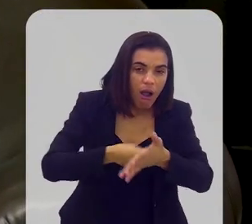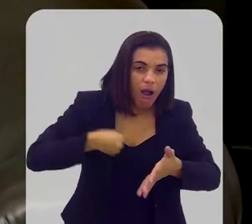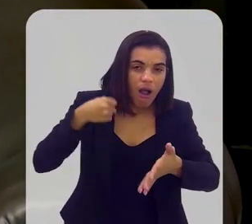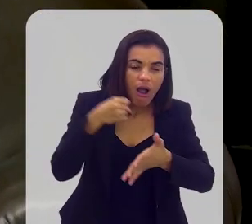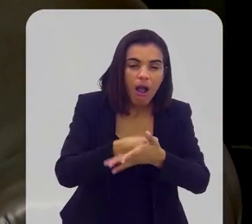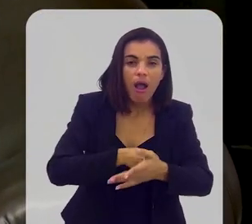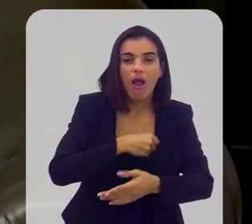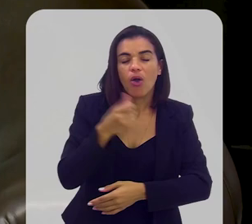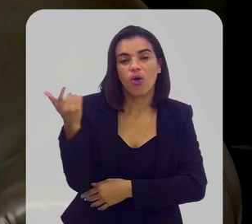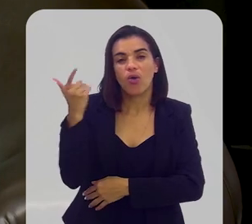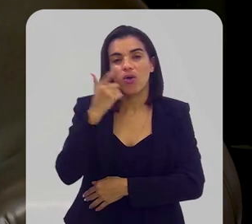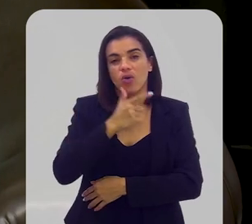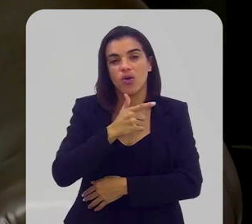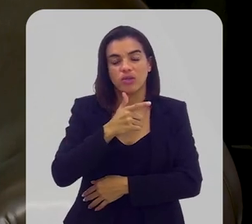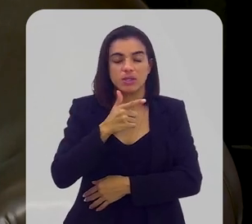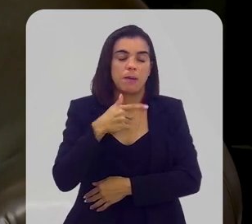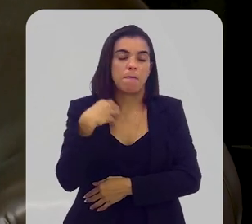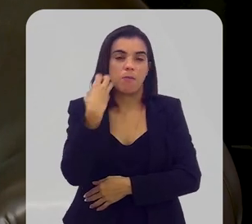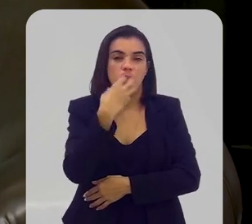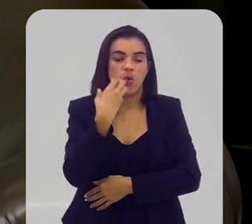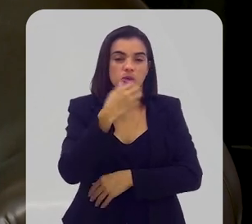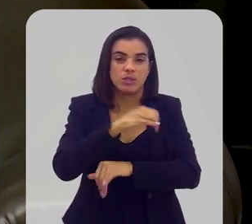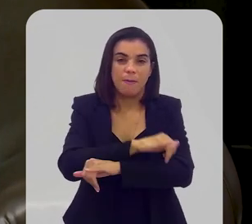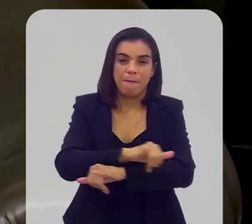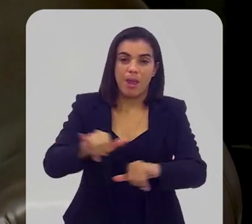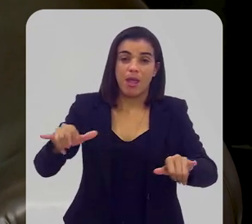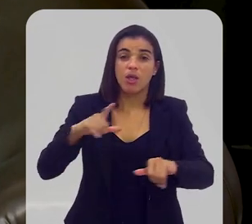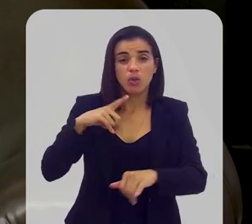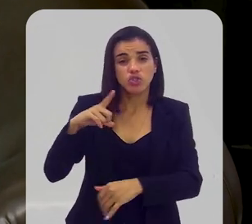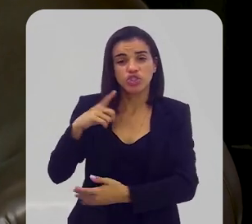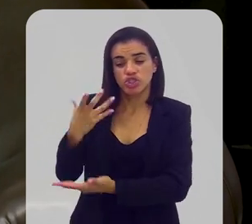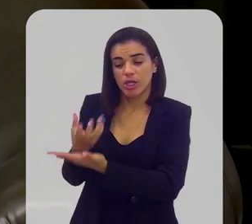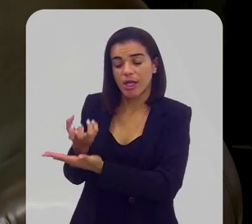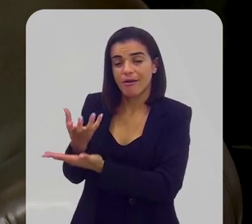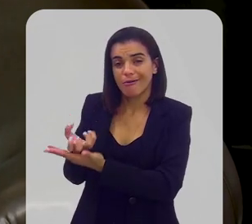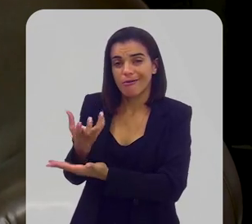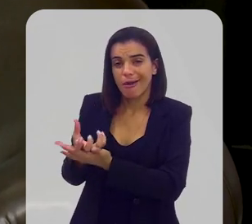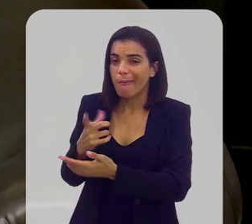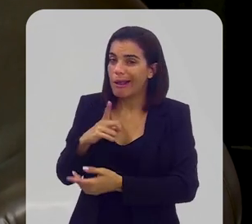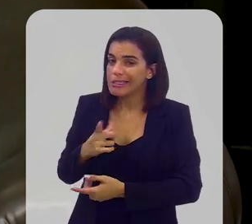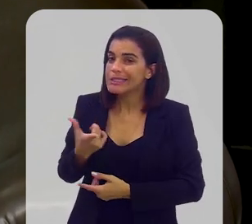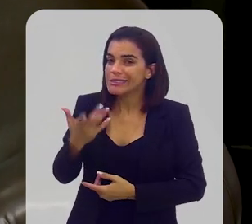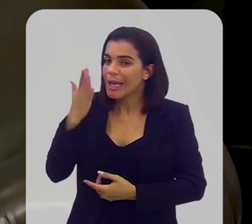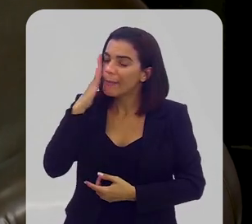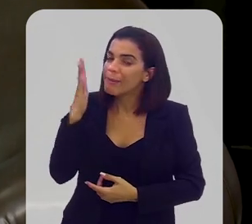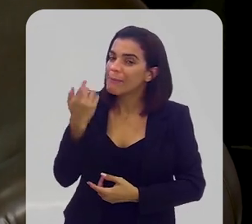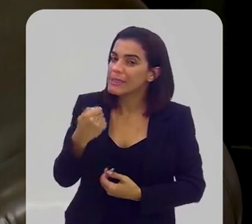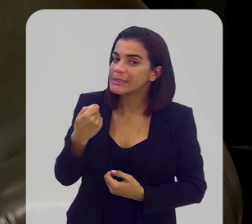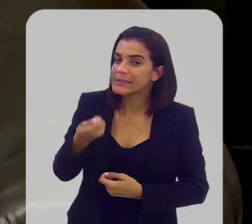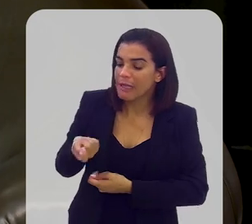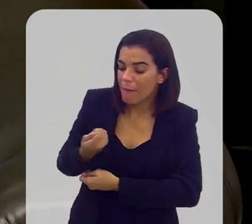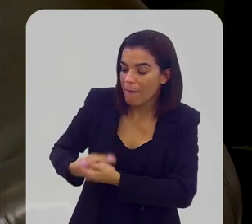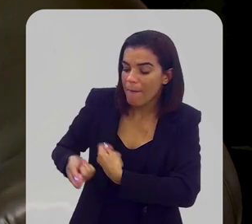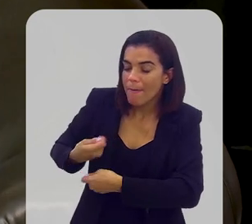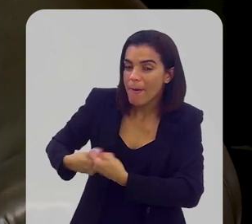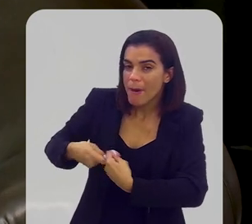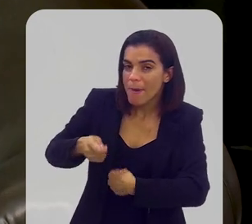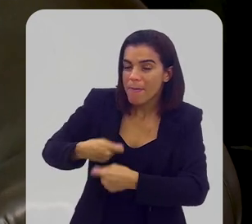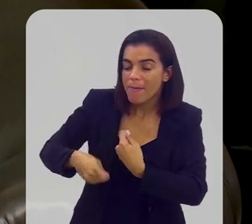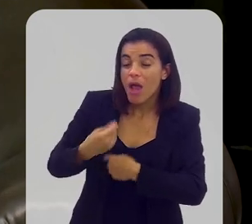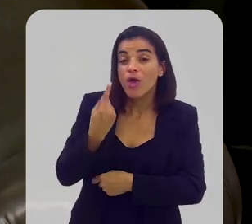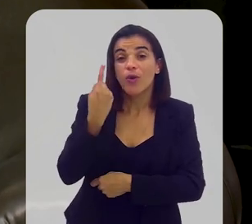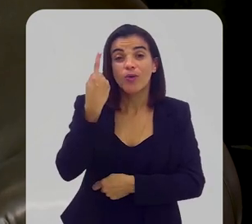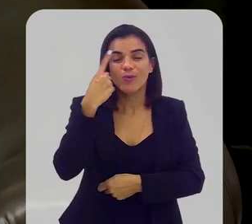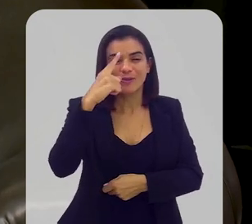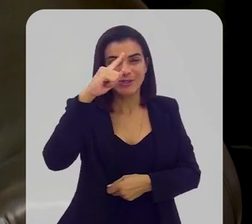para conseguir colocar as minhas músicas para tocar. Porque na época eu tinha gravadora, mas era muito jabá que rolava, era você desse sabe jeito, disso. Era desse né? jeito. E aí